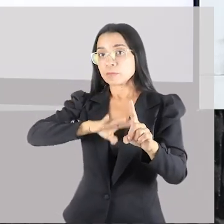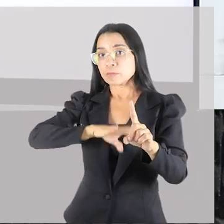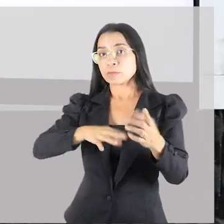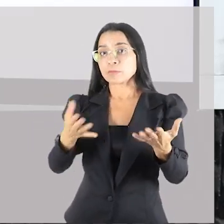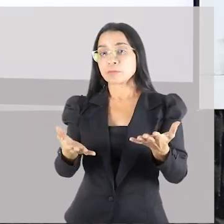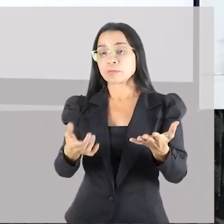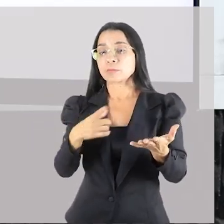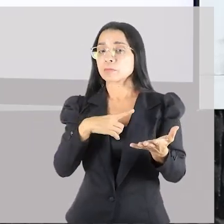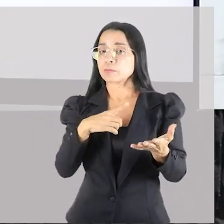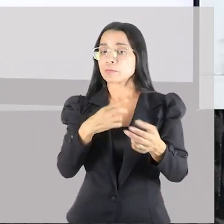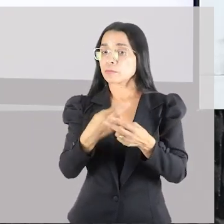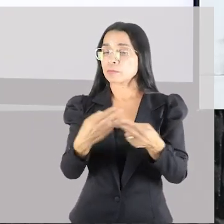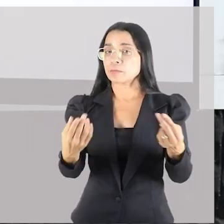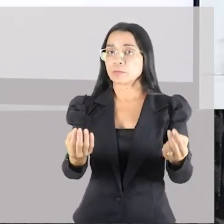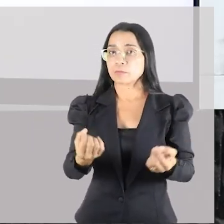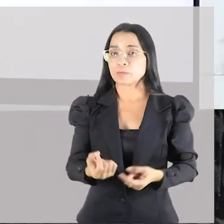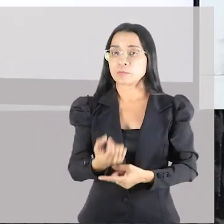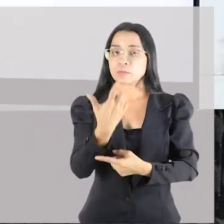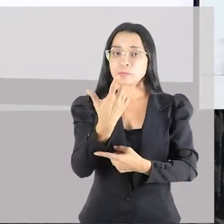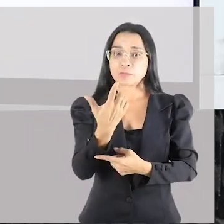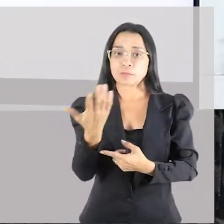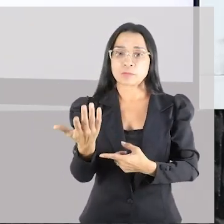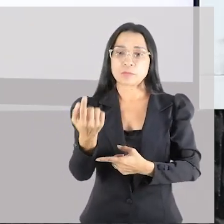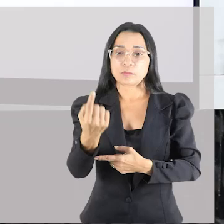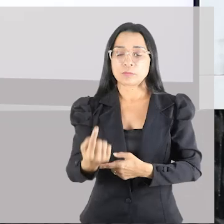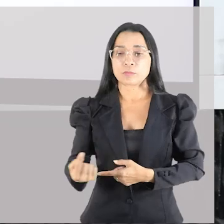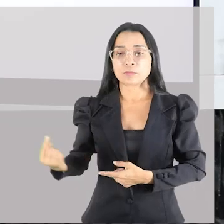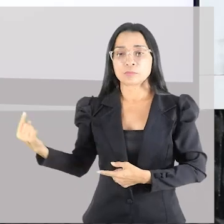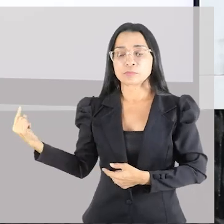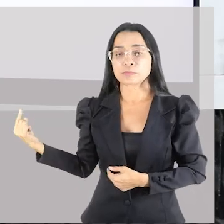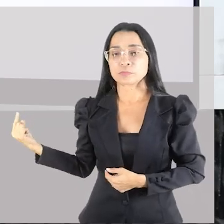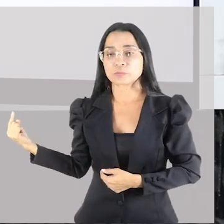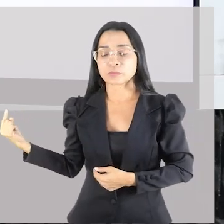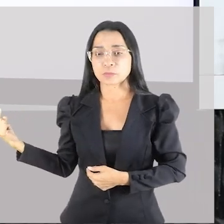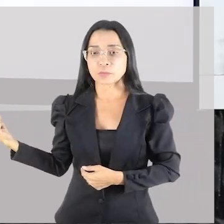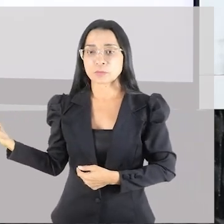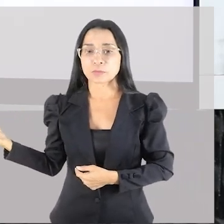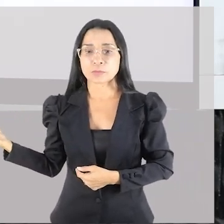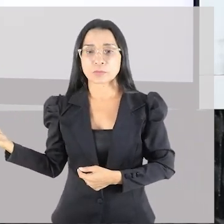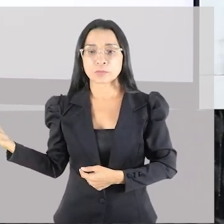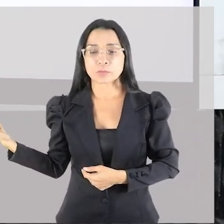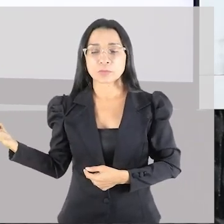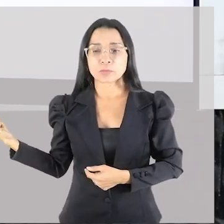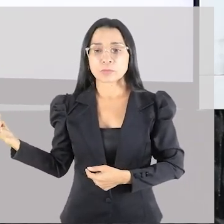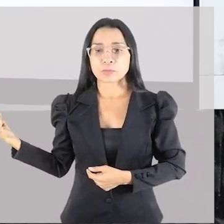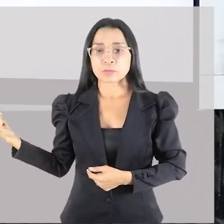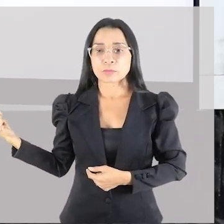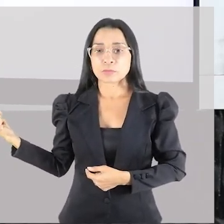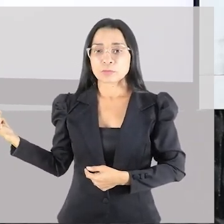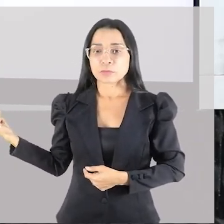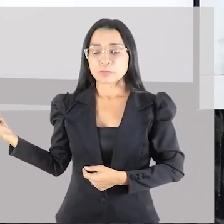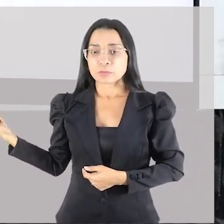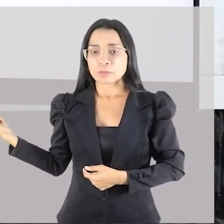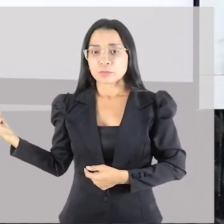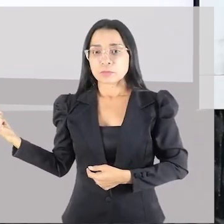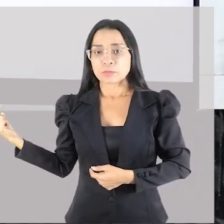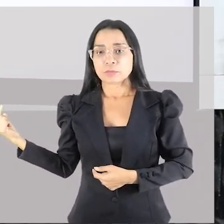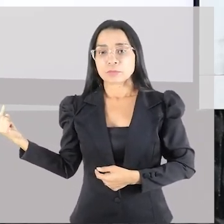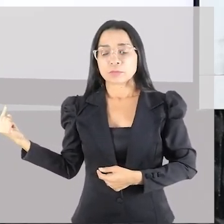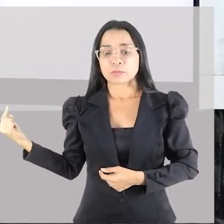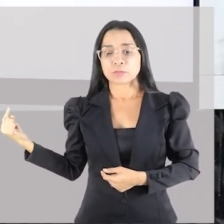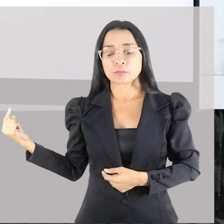muito estranha aí. Mas vamos entender um pouco mais. Uma parcela da aristocracia brasileira juntou-se a Dom Pedro com o objetivo